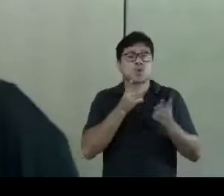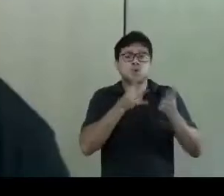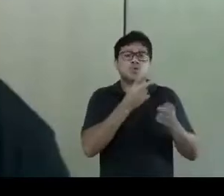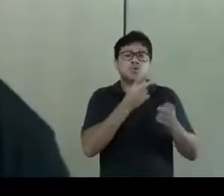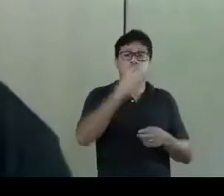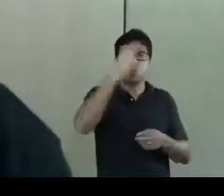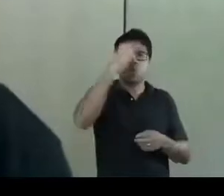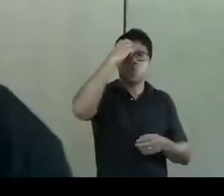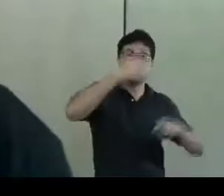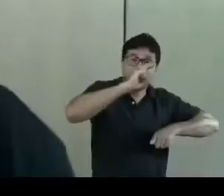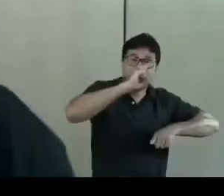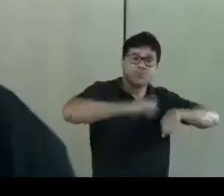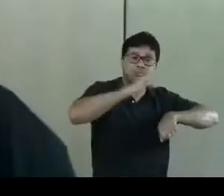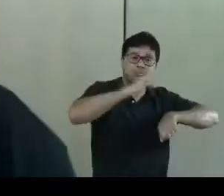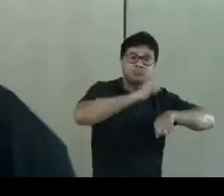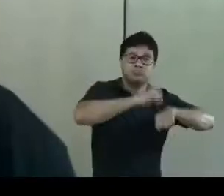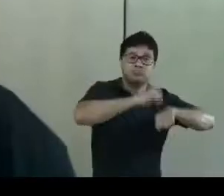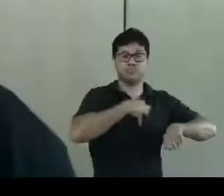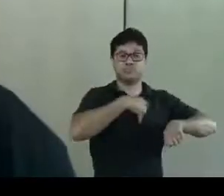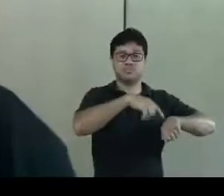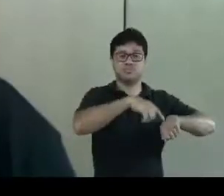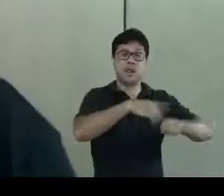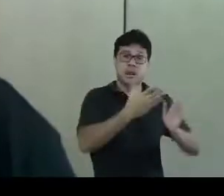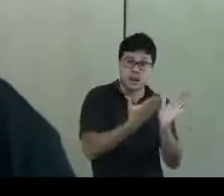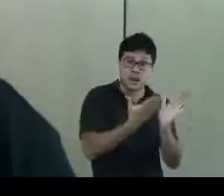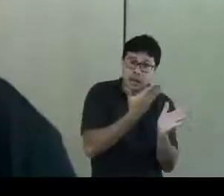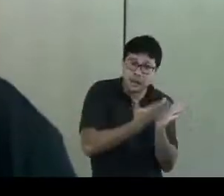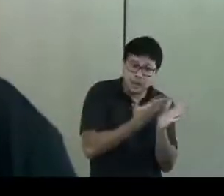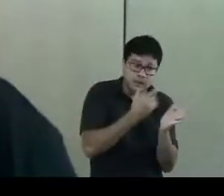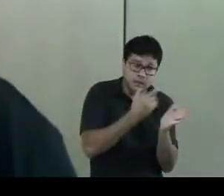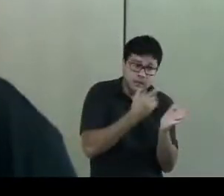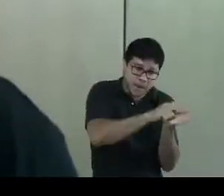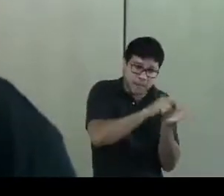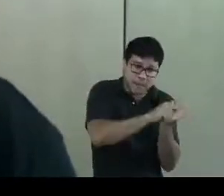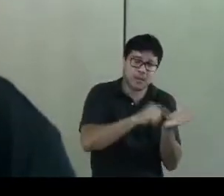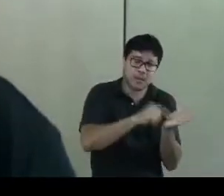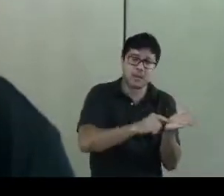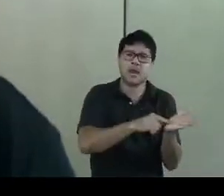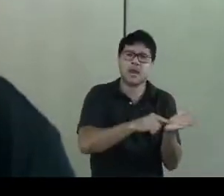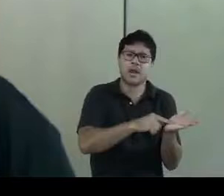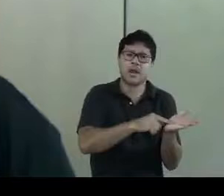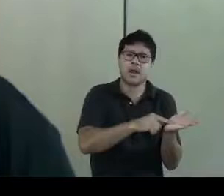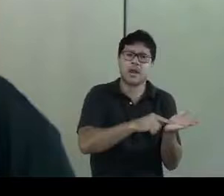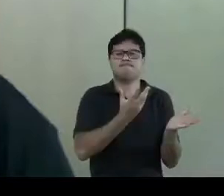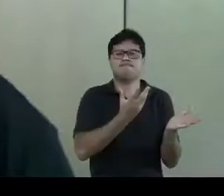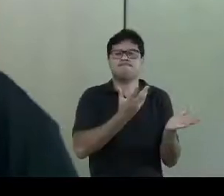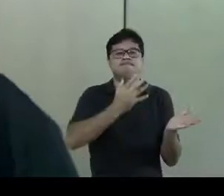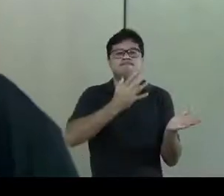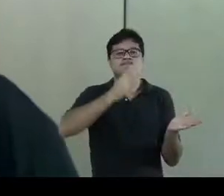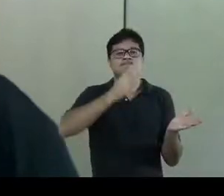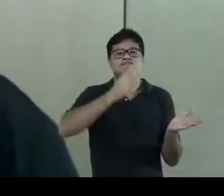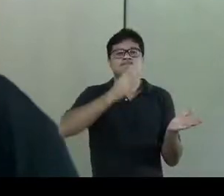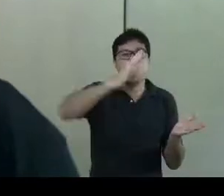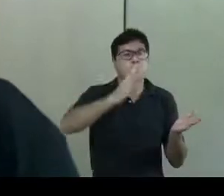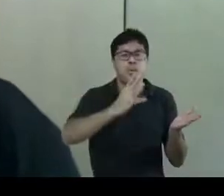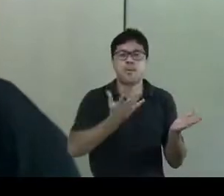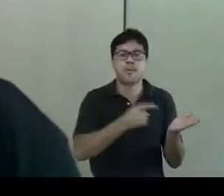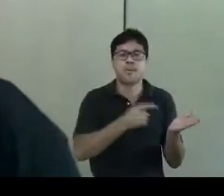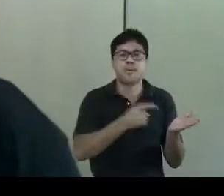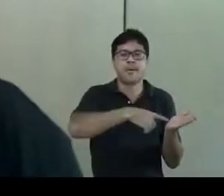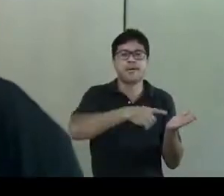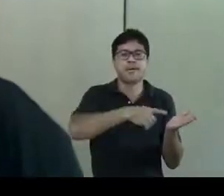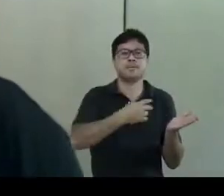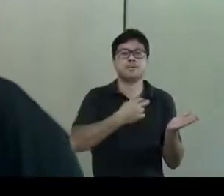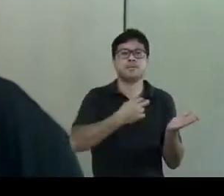uma cultura material, né, na qual o livro ele ainda é um elemento fulcral, um elemento